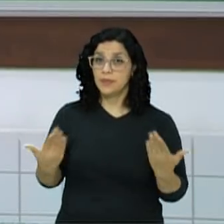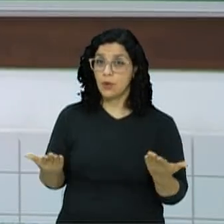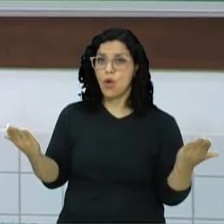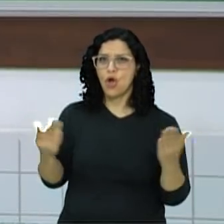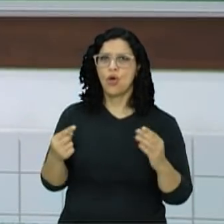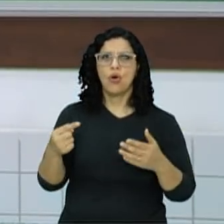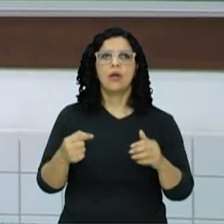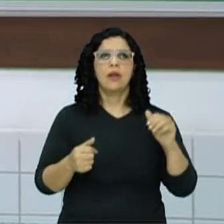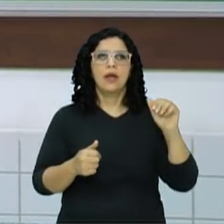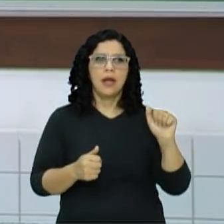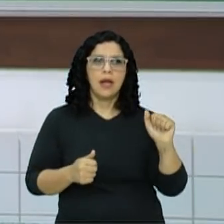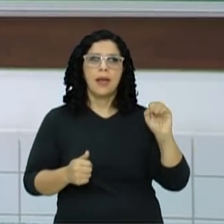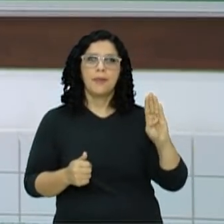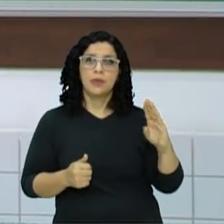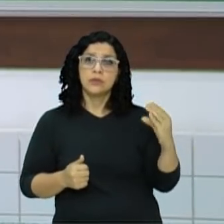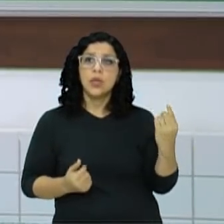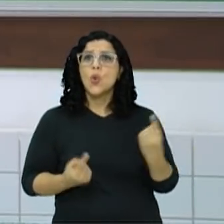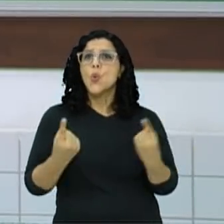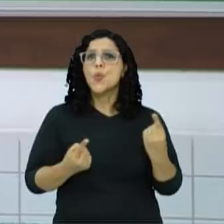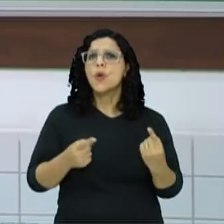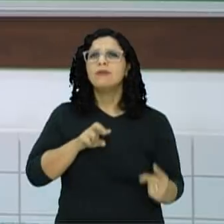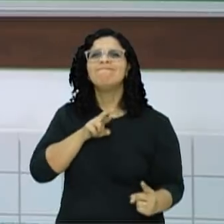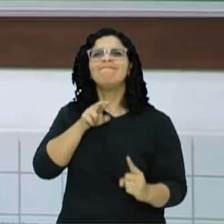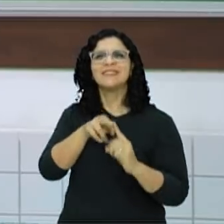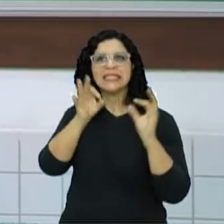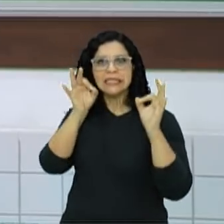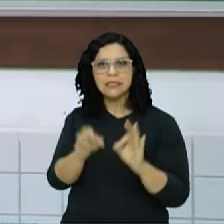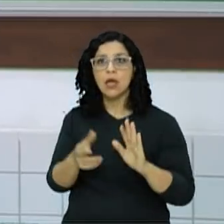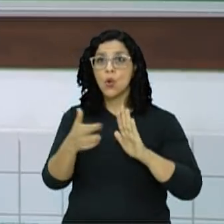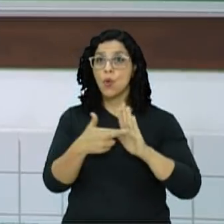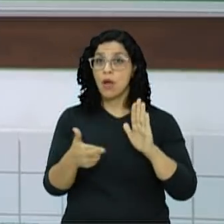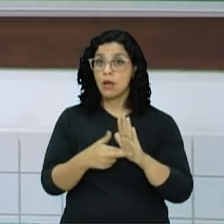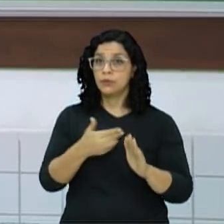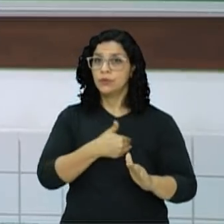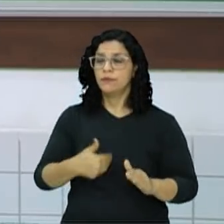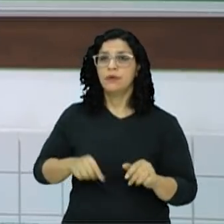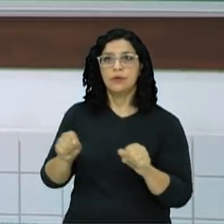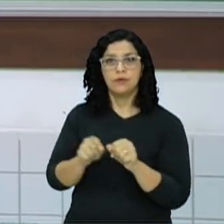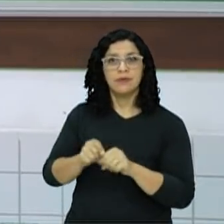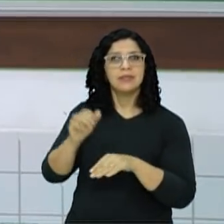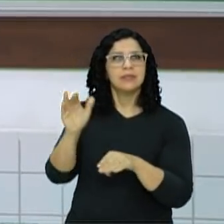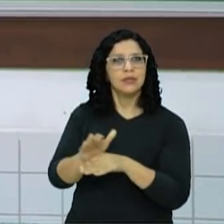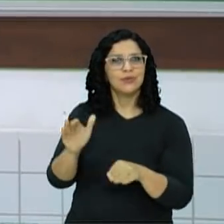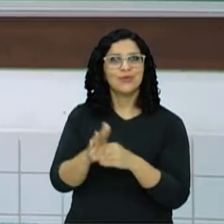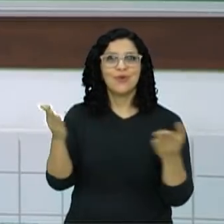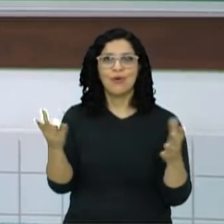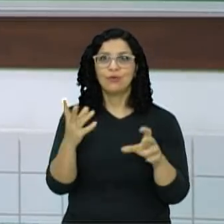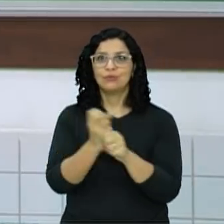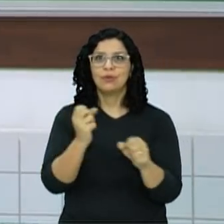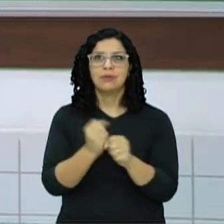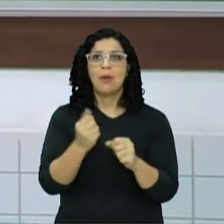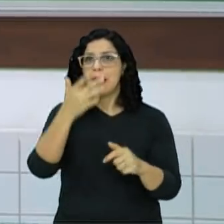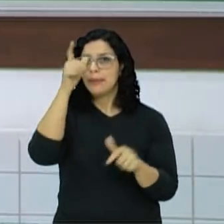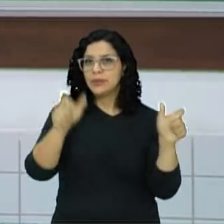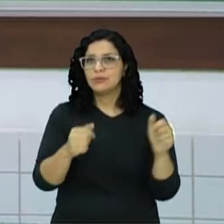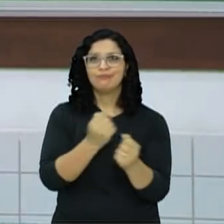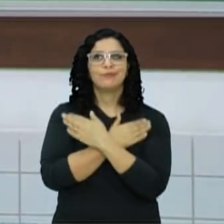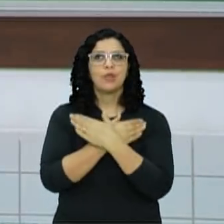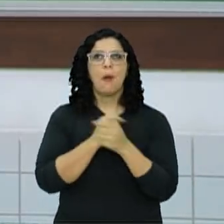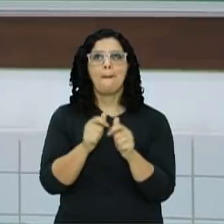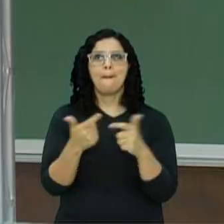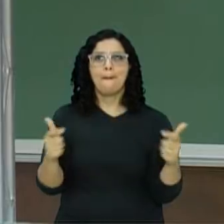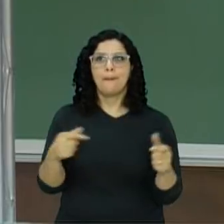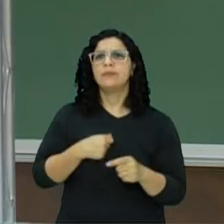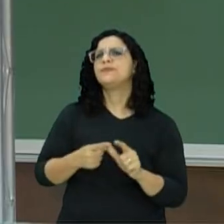Dentre as opções, qual daquelas tem as medidas que o governo tomou que ajudaram a aumentar o desemprego? Vamos lá, a